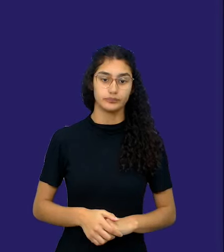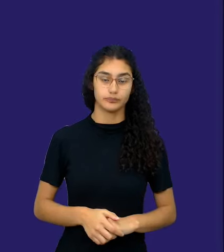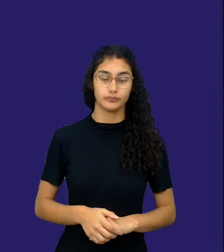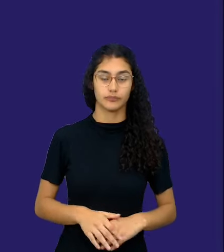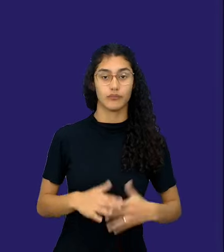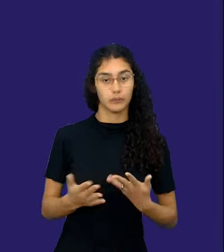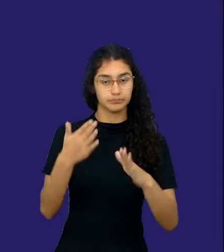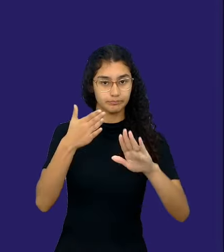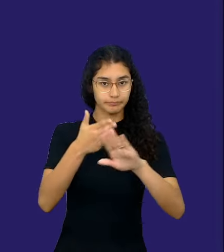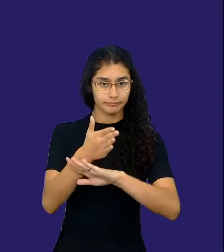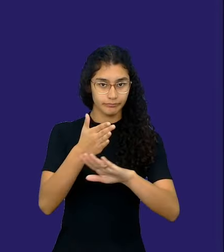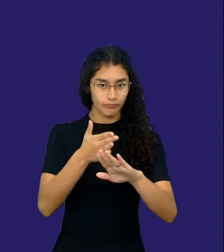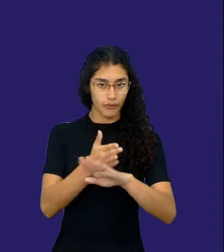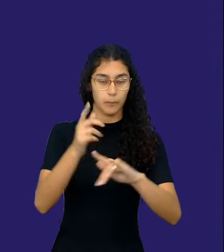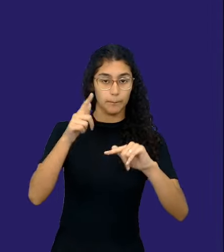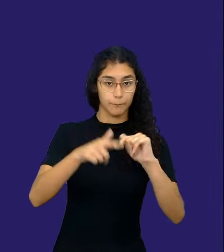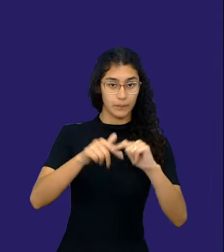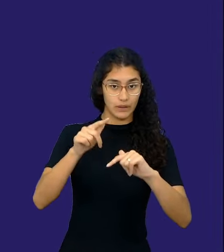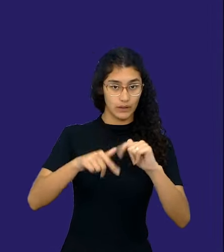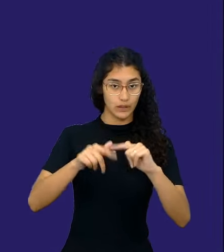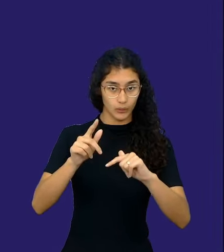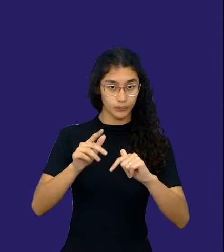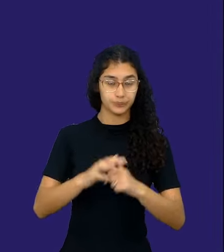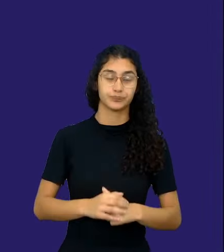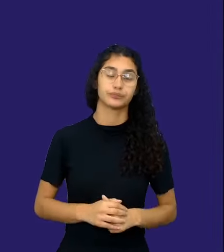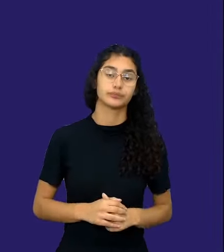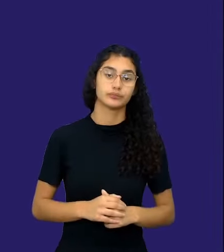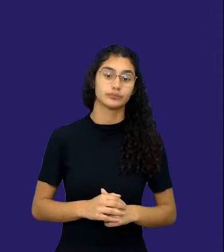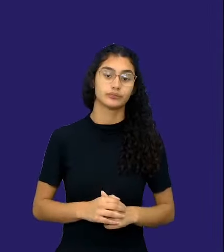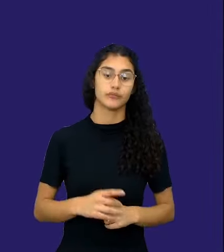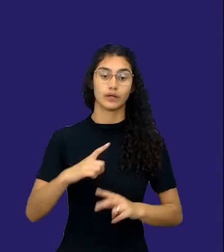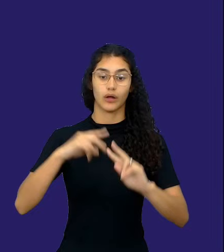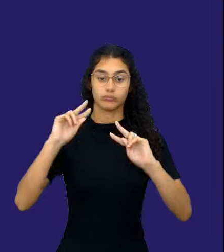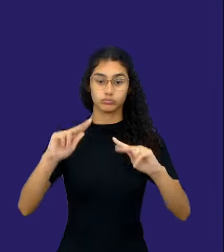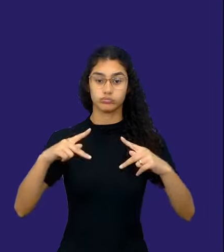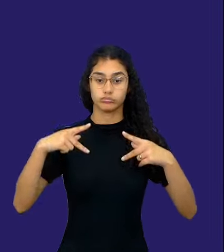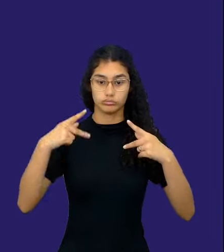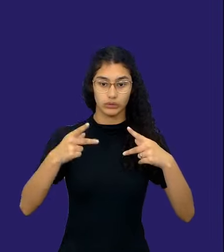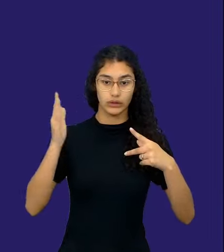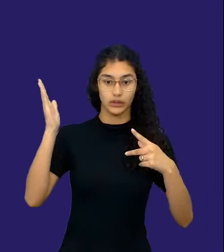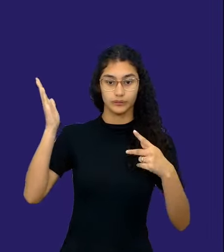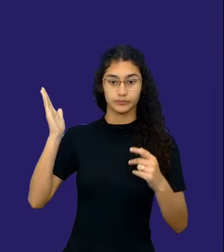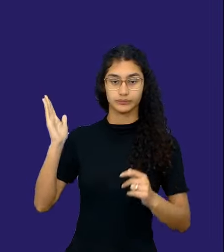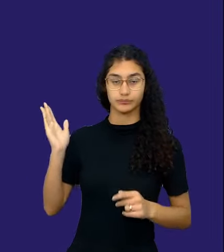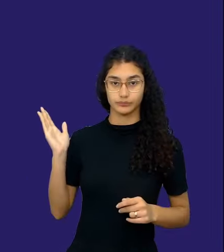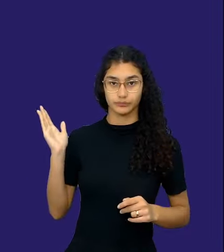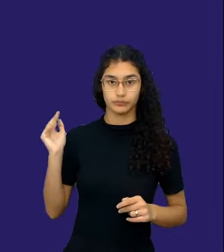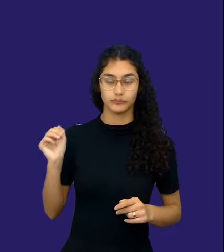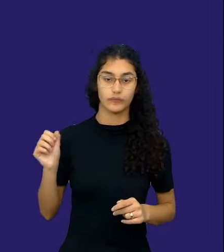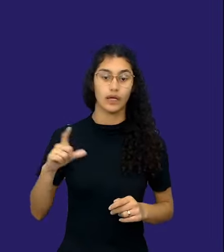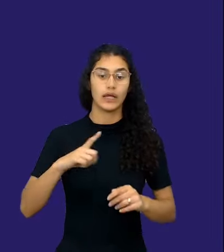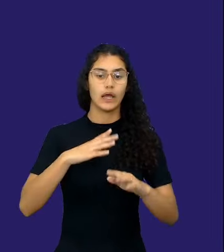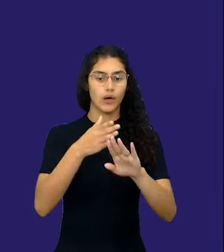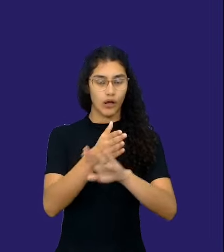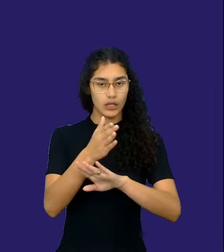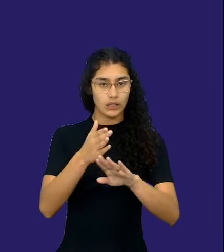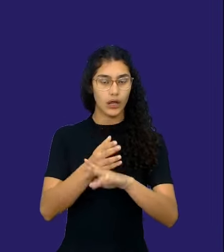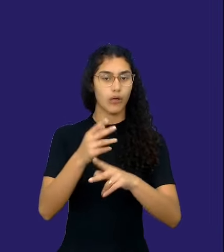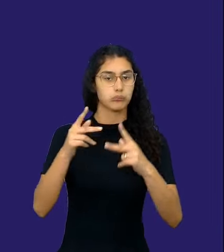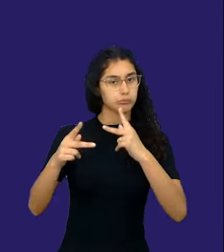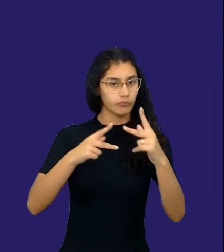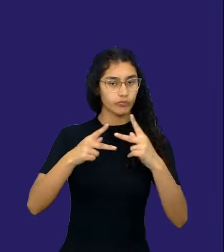Para acessar esse material, nós temos esse link, que torna possível ter o acesso à forma digital